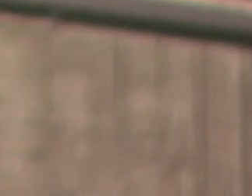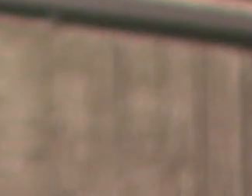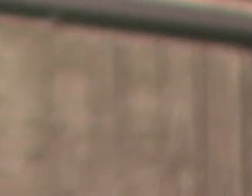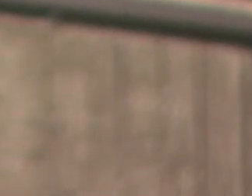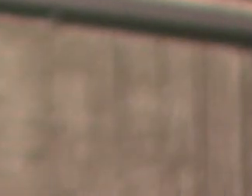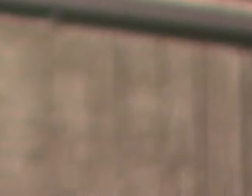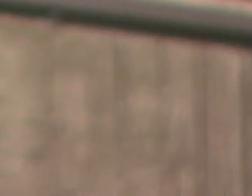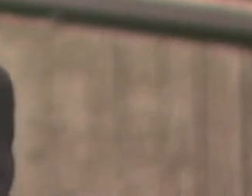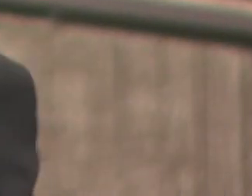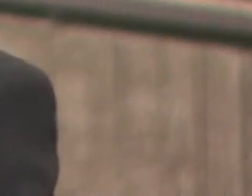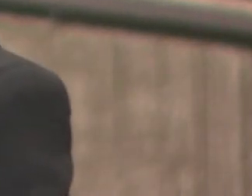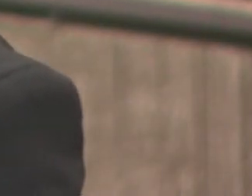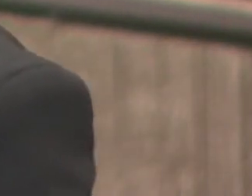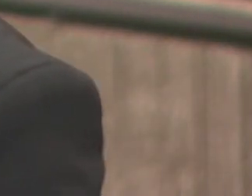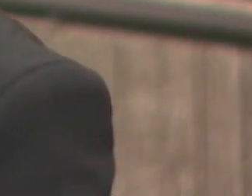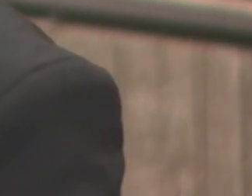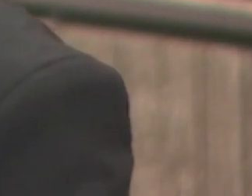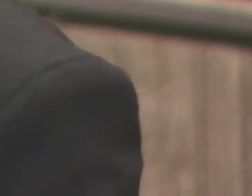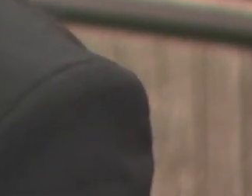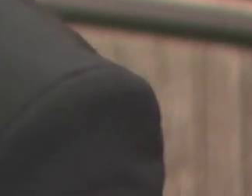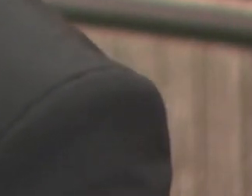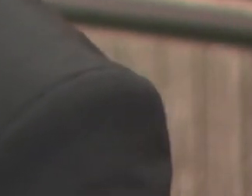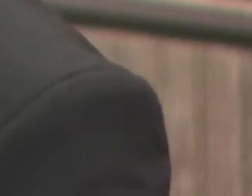ma tanto